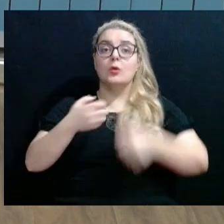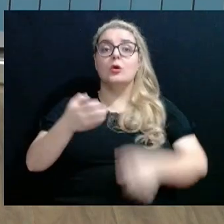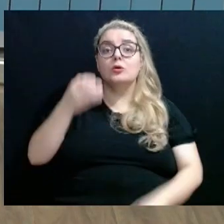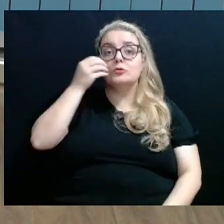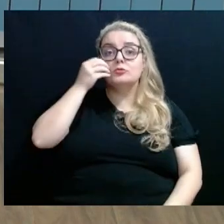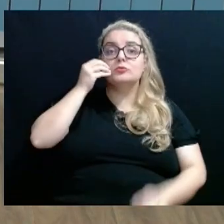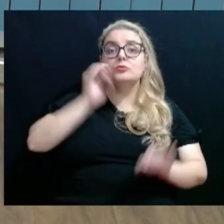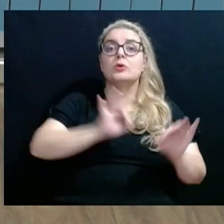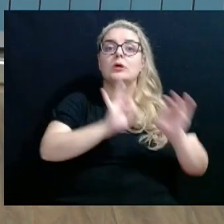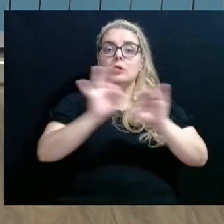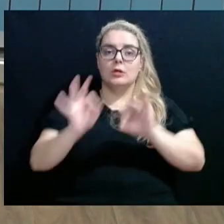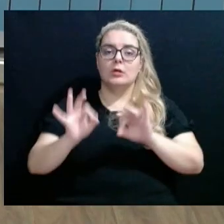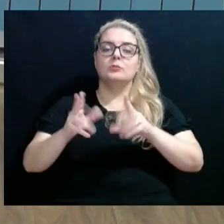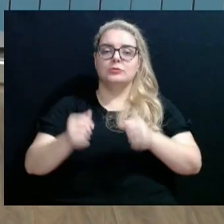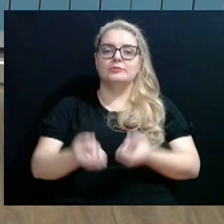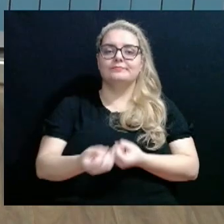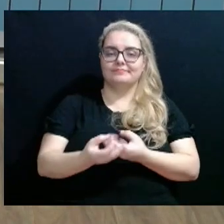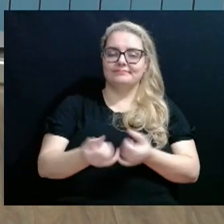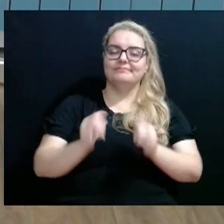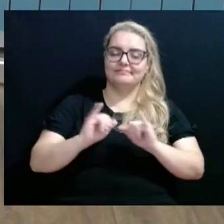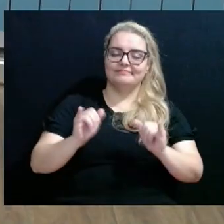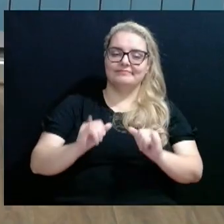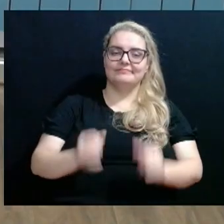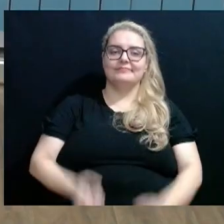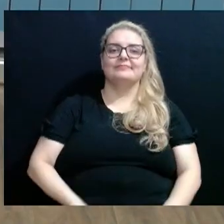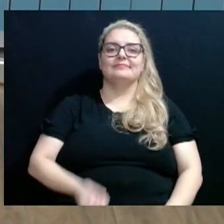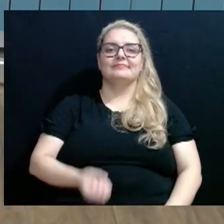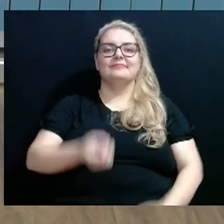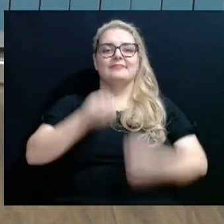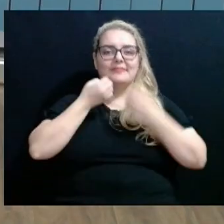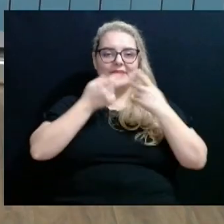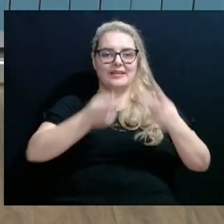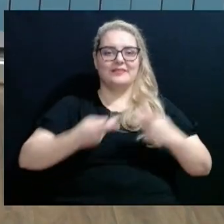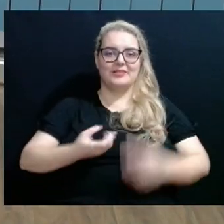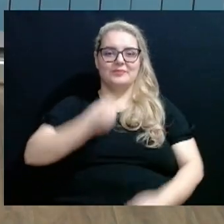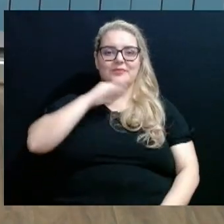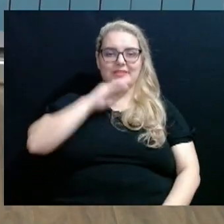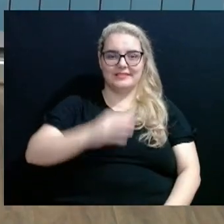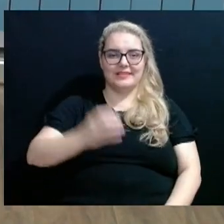acompanhou tudo e traz agora as informações. Seja bem-vindo e boa tarde, André.